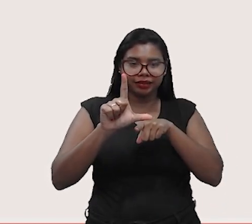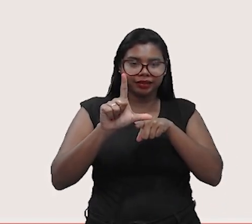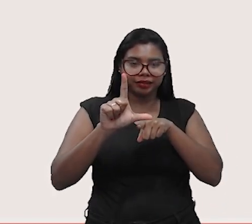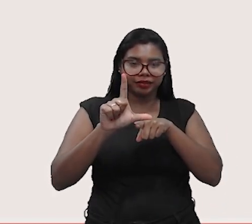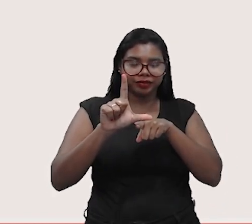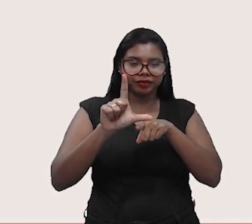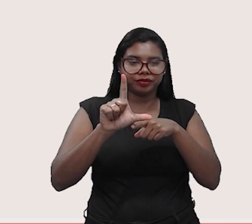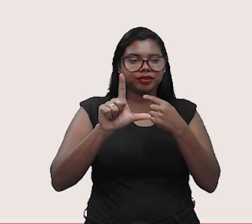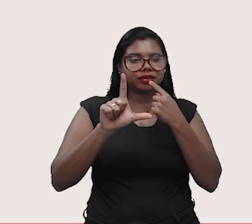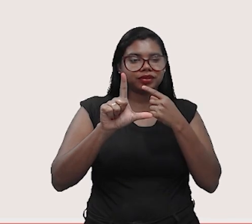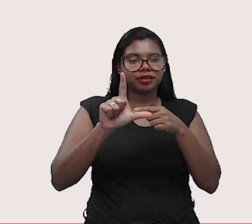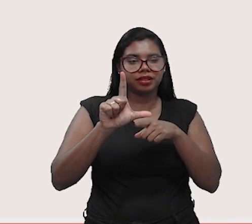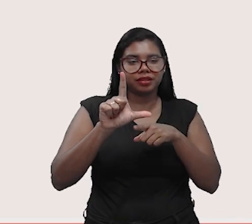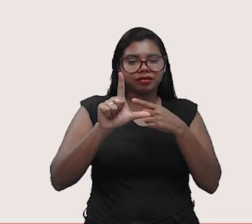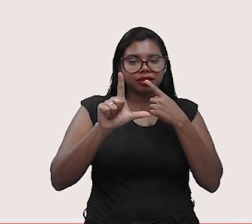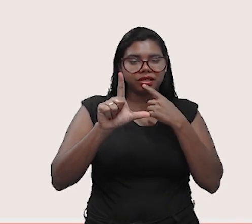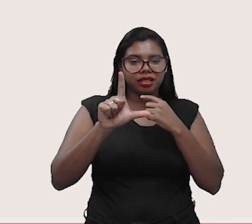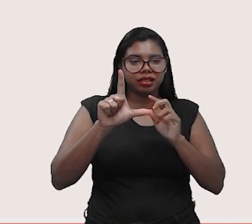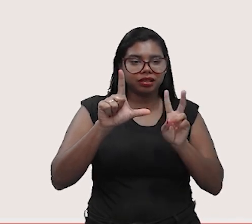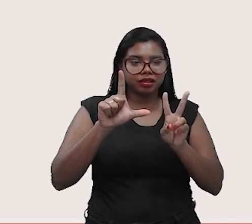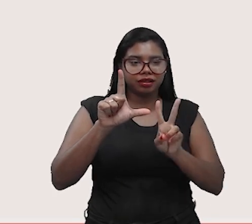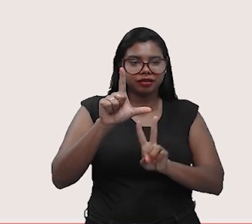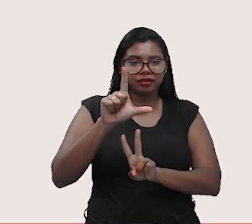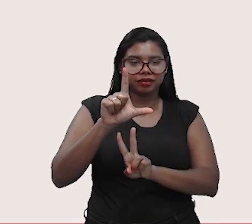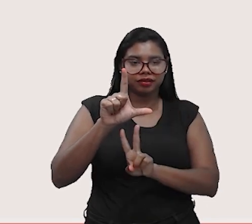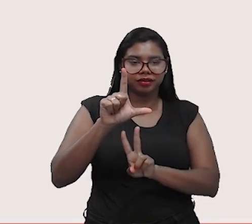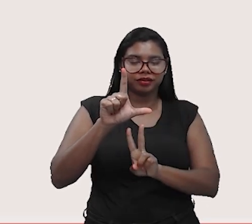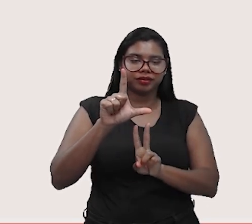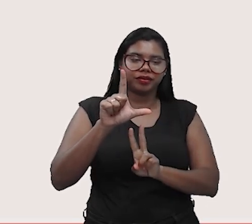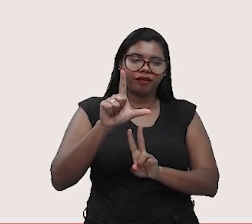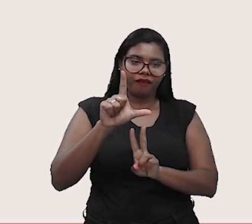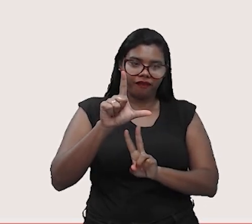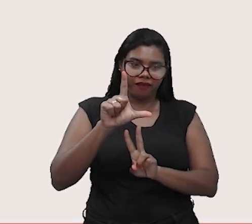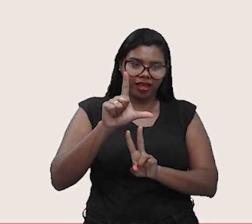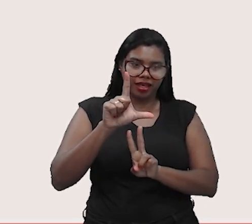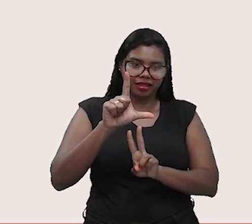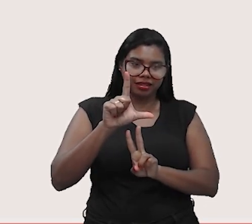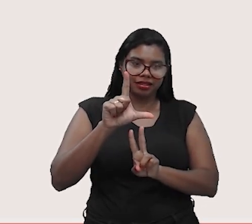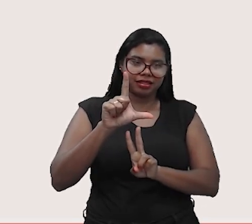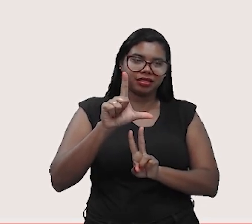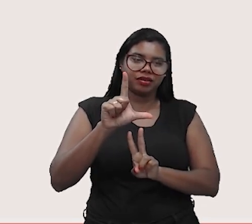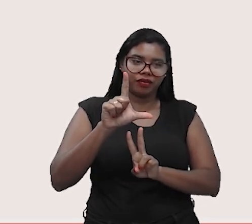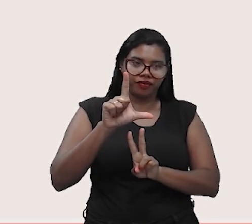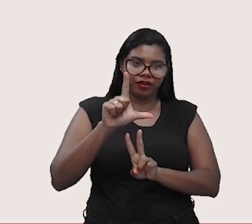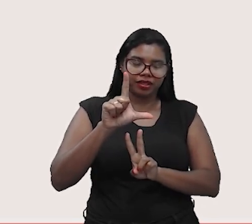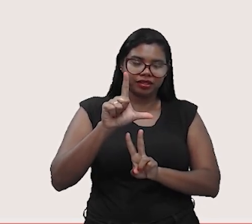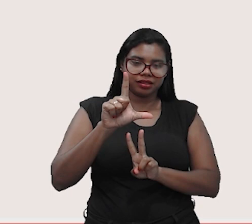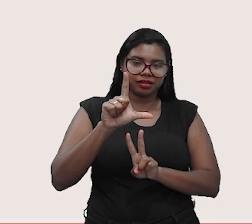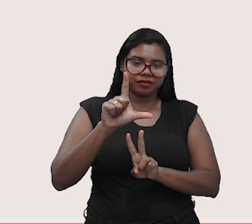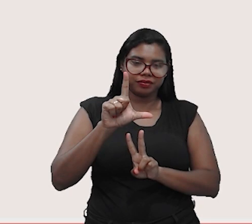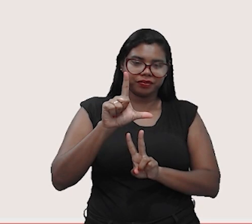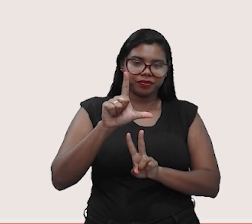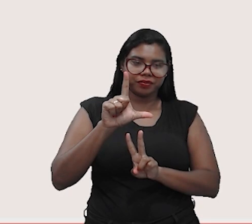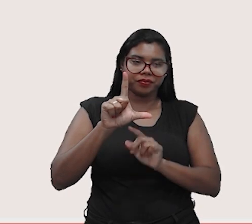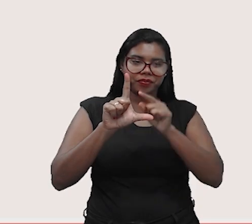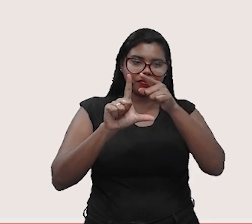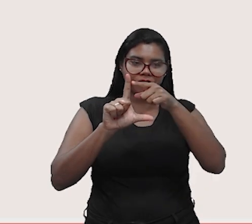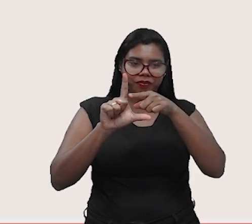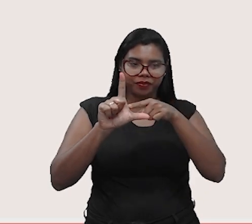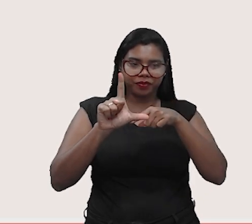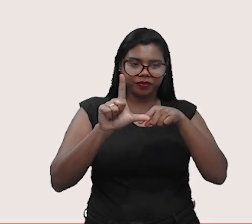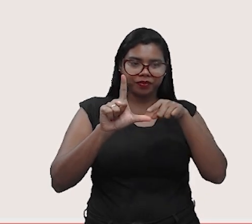letrinha V, e aí eu vou chamar de vértice da parábola, beleza? O vértice da parábola será dado pela coordenada